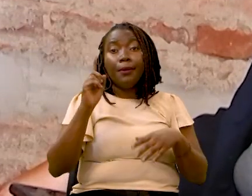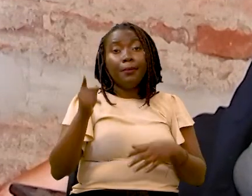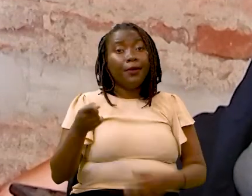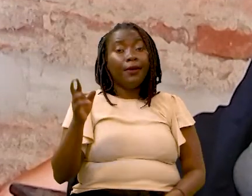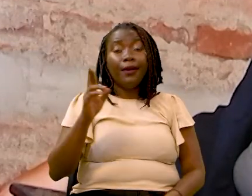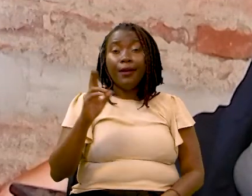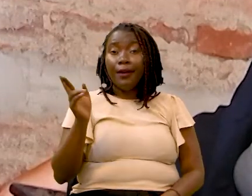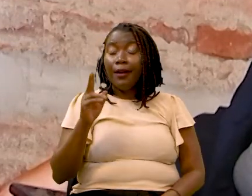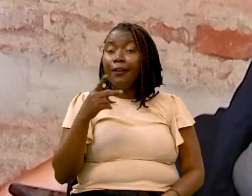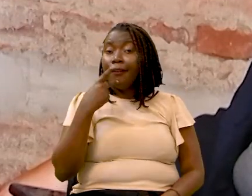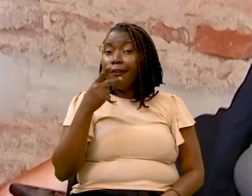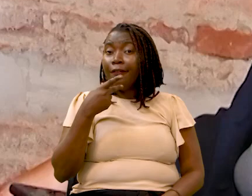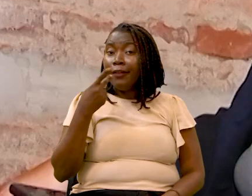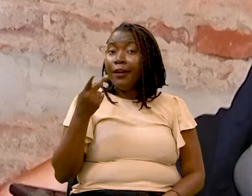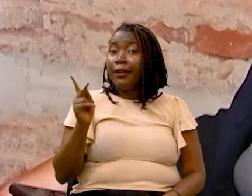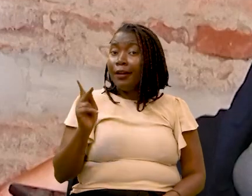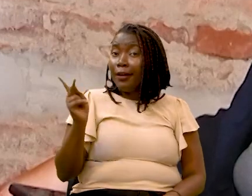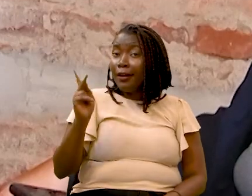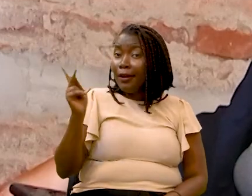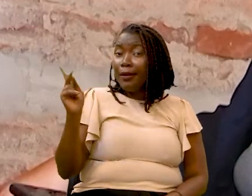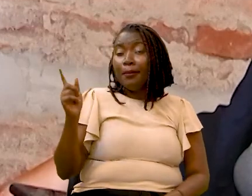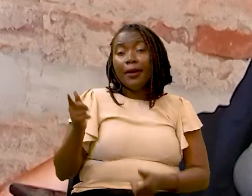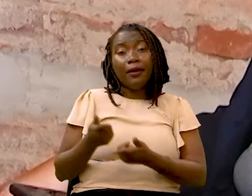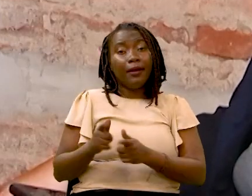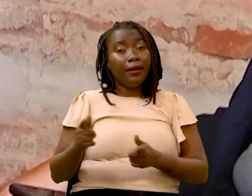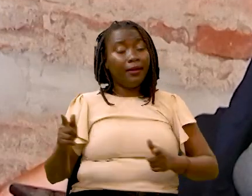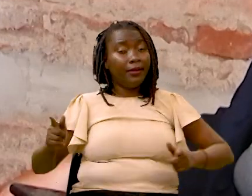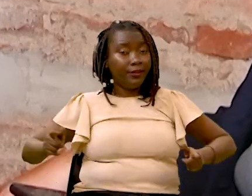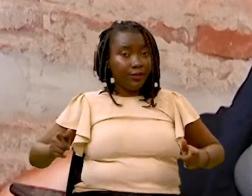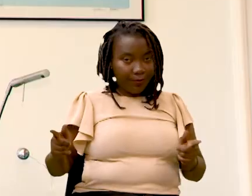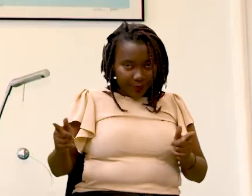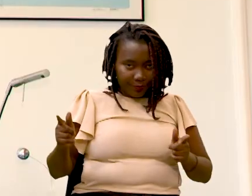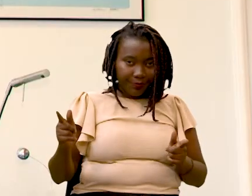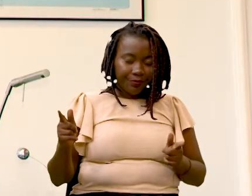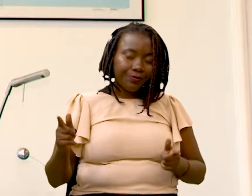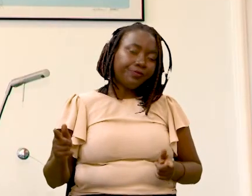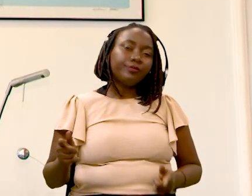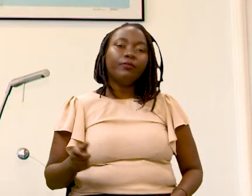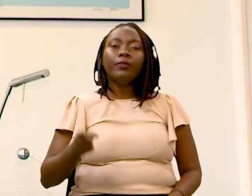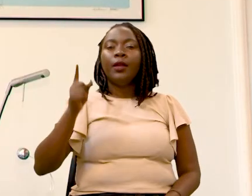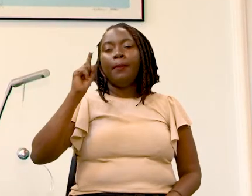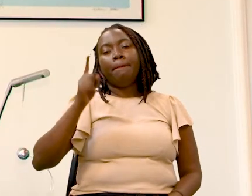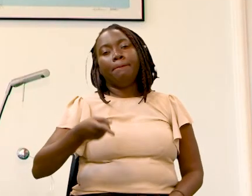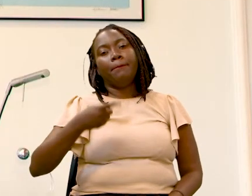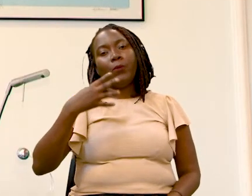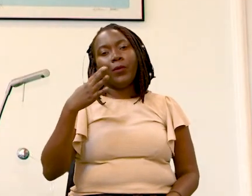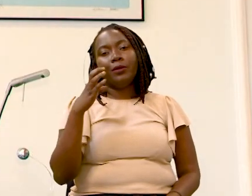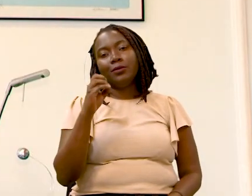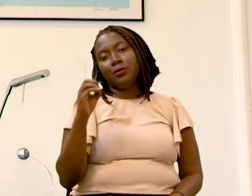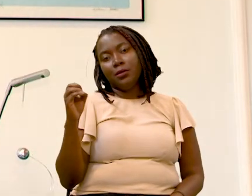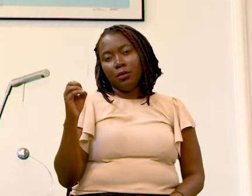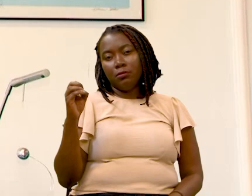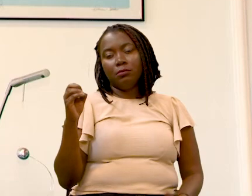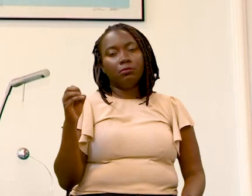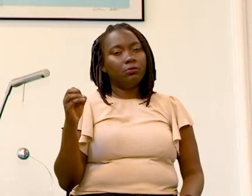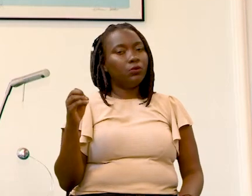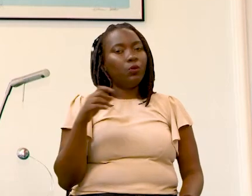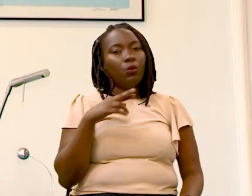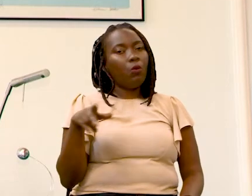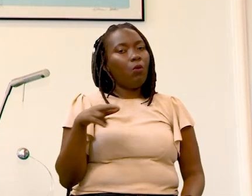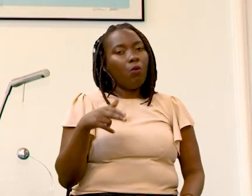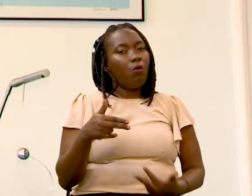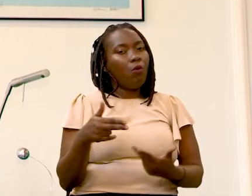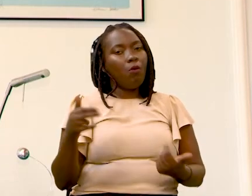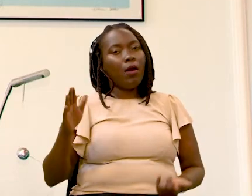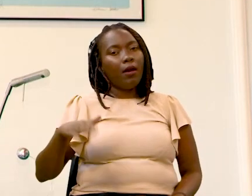Mas hoje R$1.000, eu tô falando de preço assim, para galerista. Certo. Né? A 1.400, então não